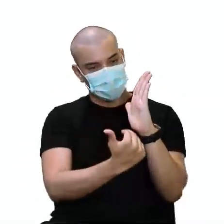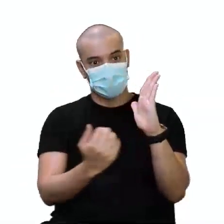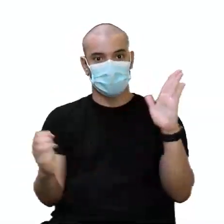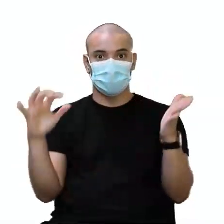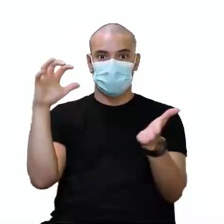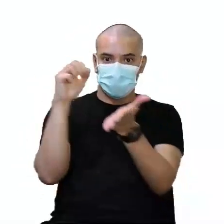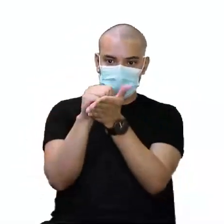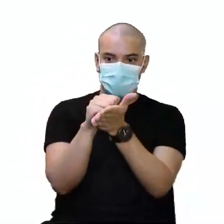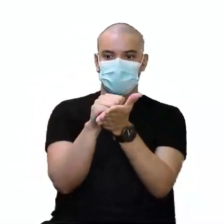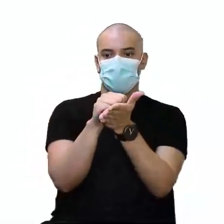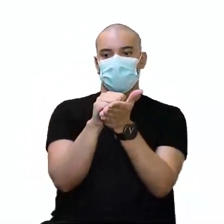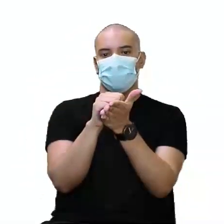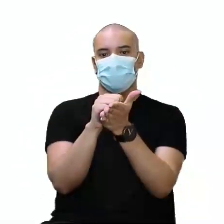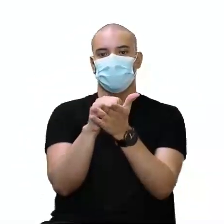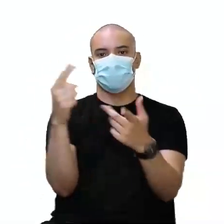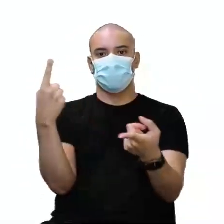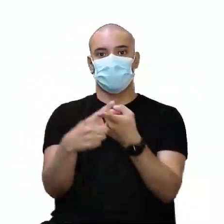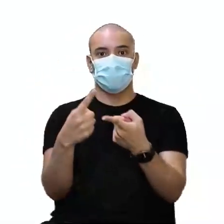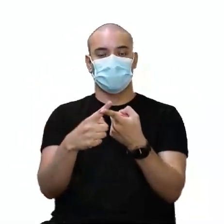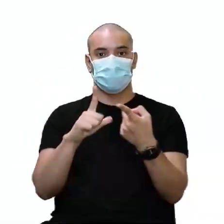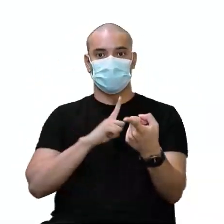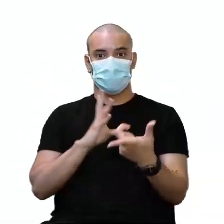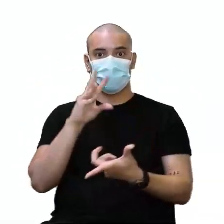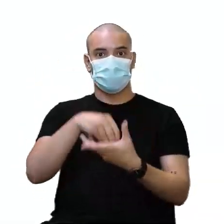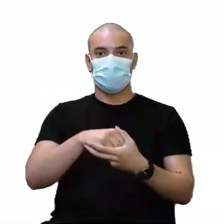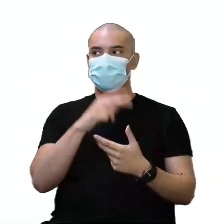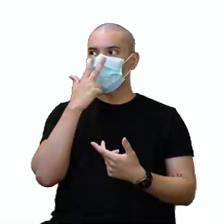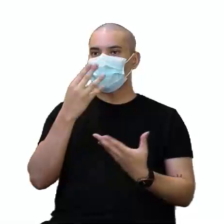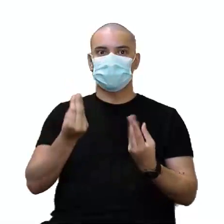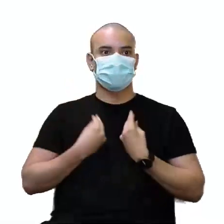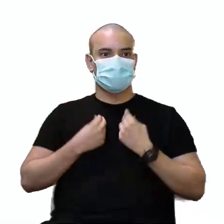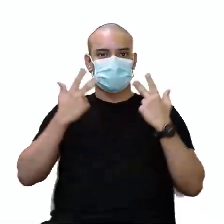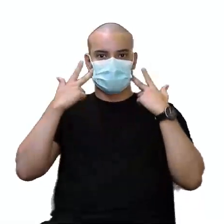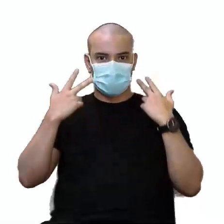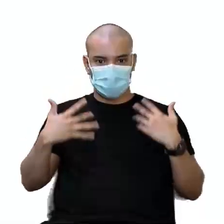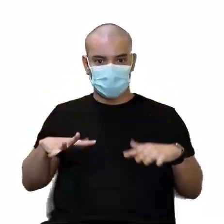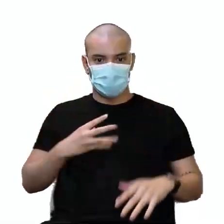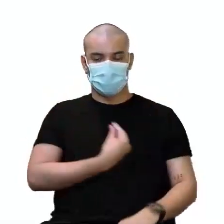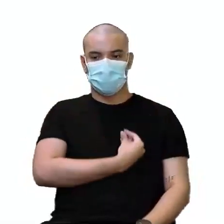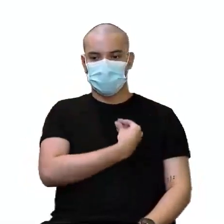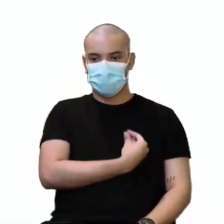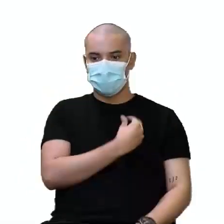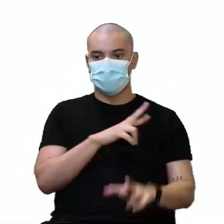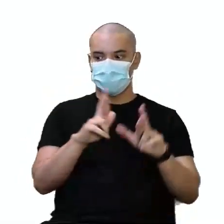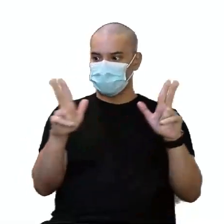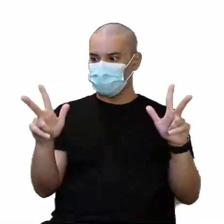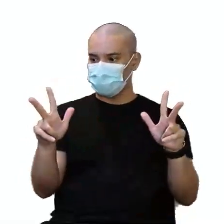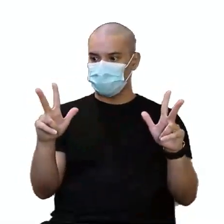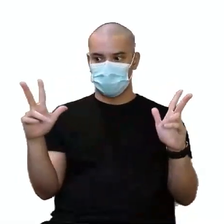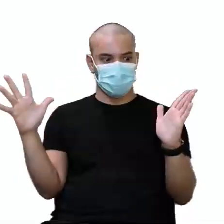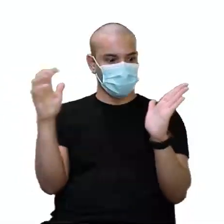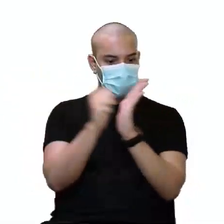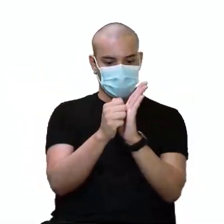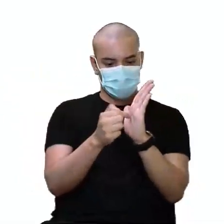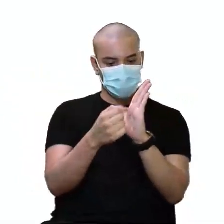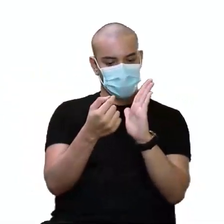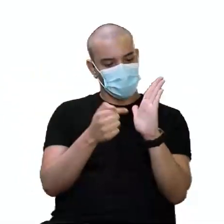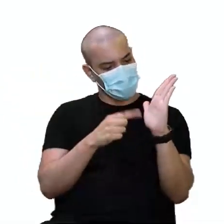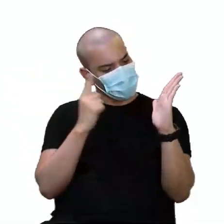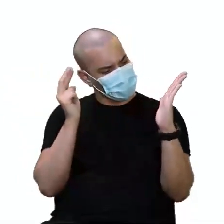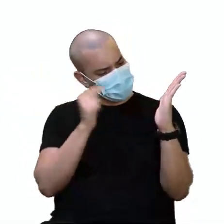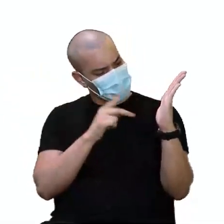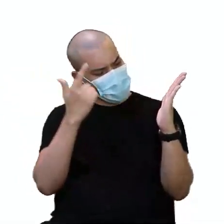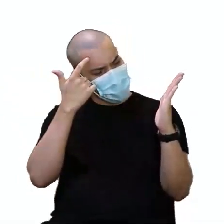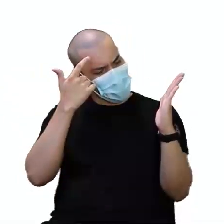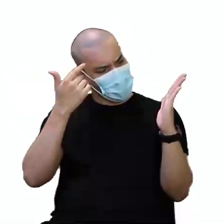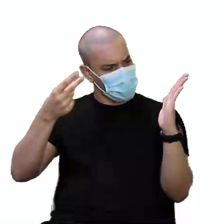foi registrado, o que era no natural, na forma vivente, e a impressão que ele deixou, e é